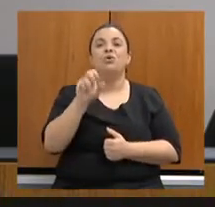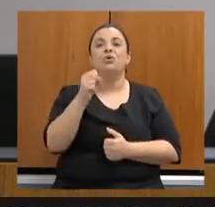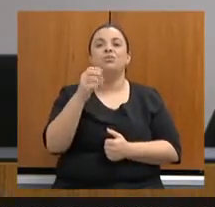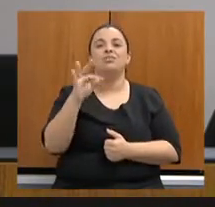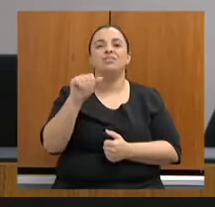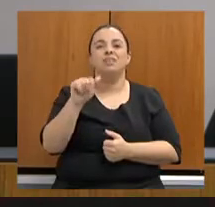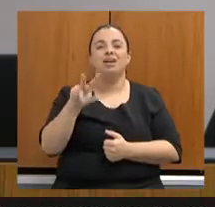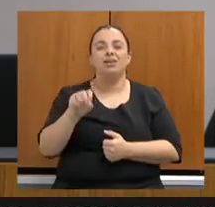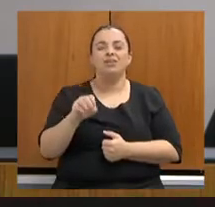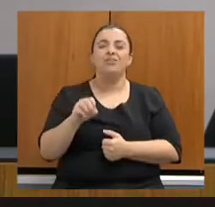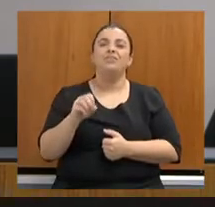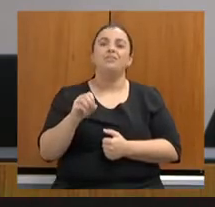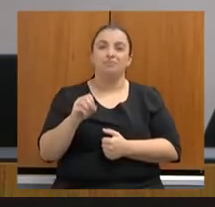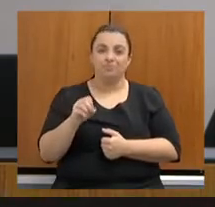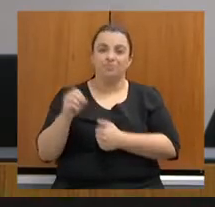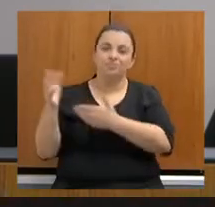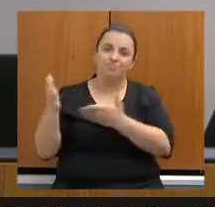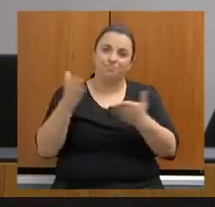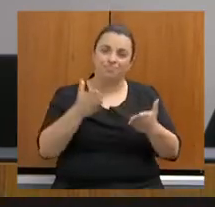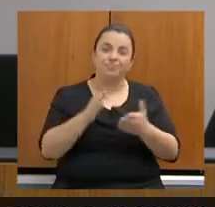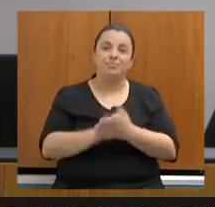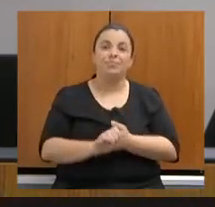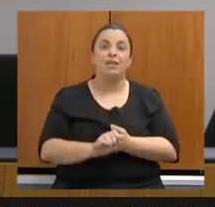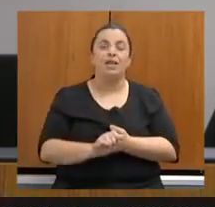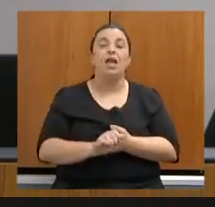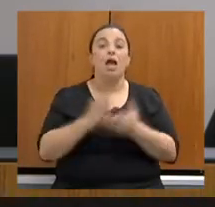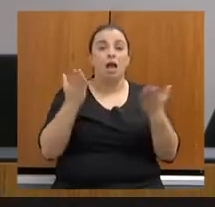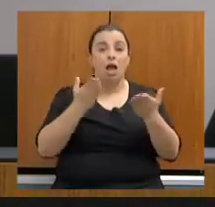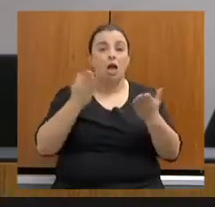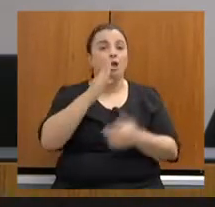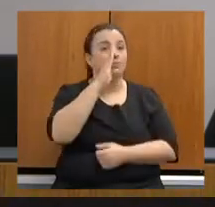palavra deputada Beatriz Cerqueira